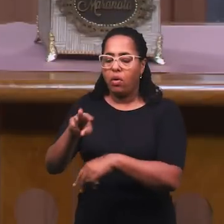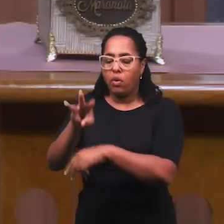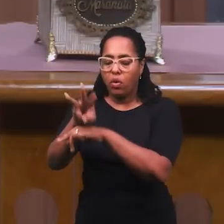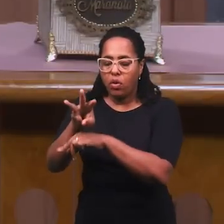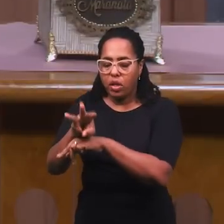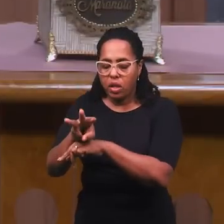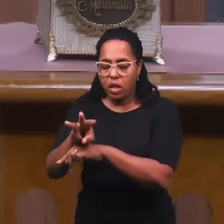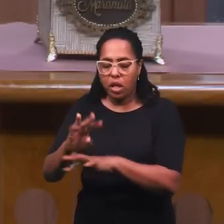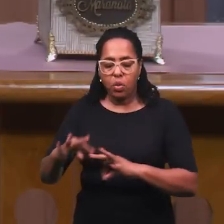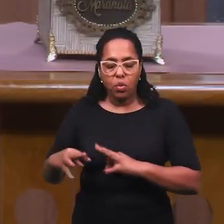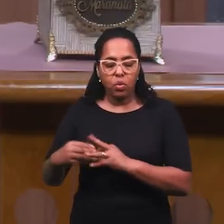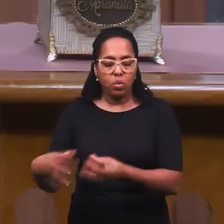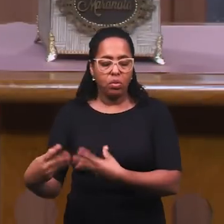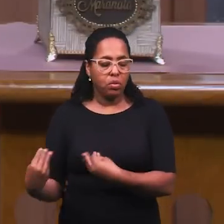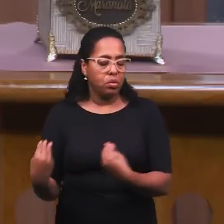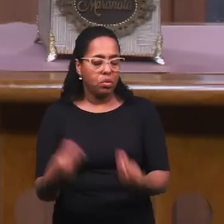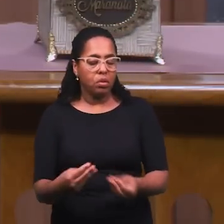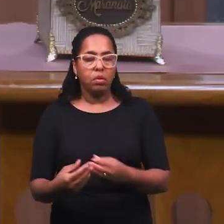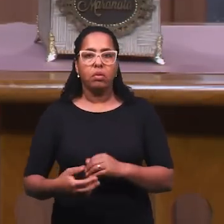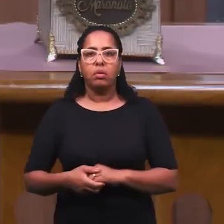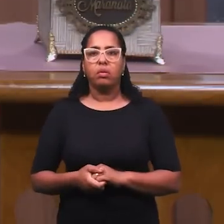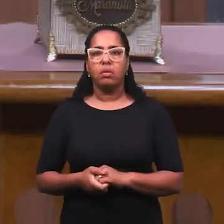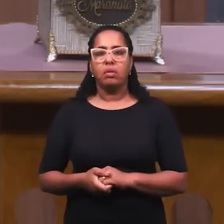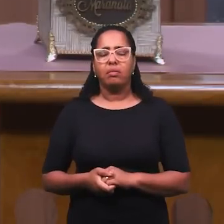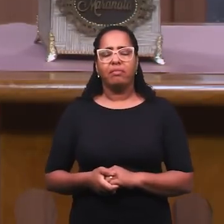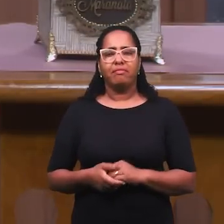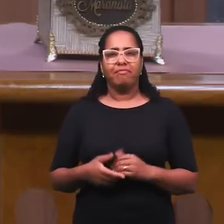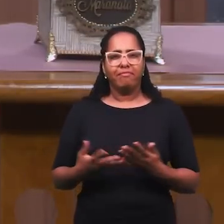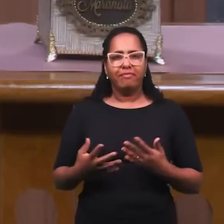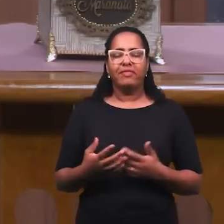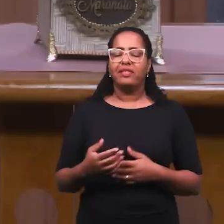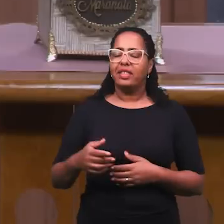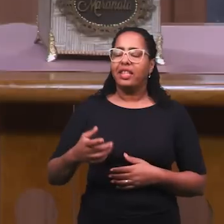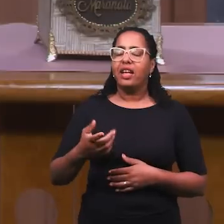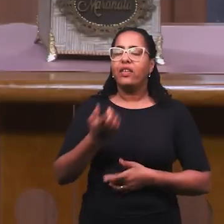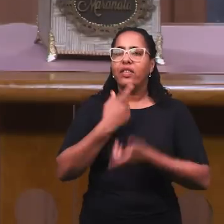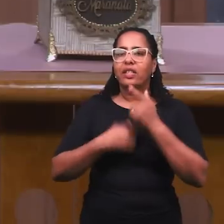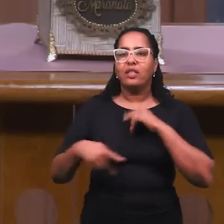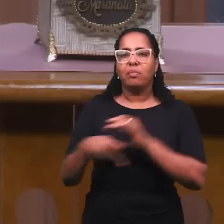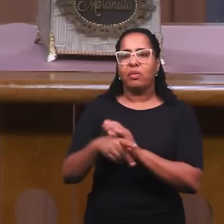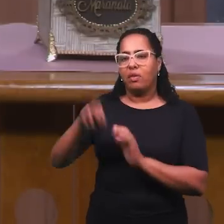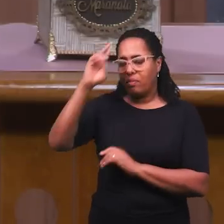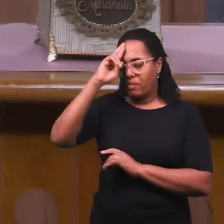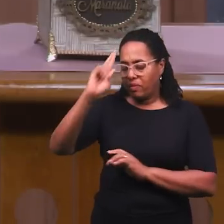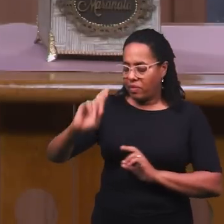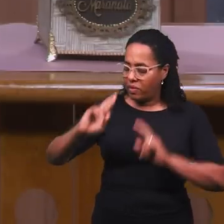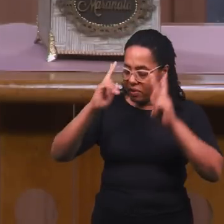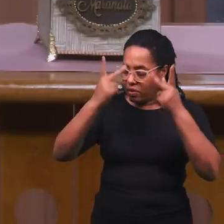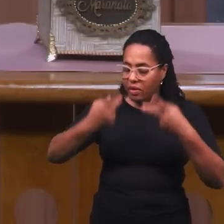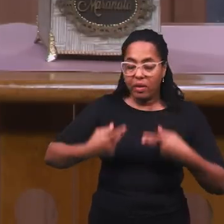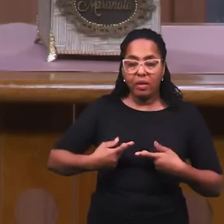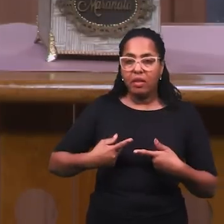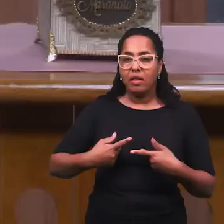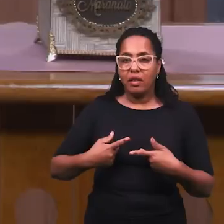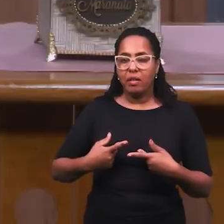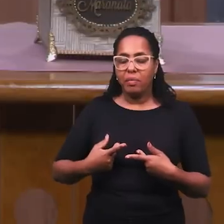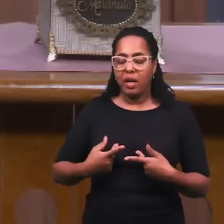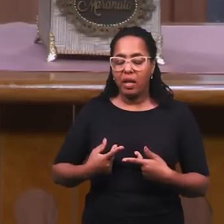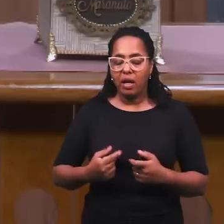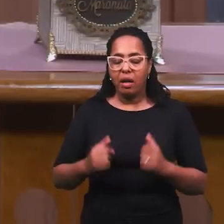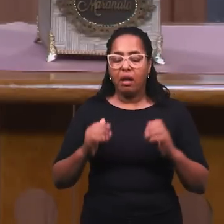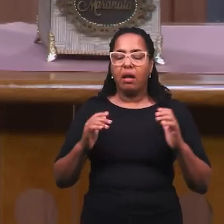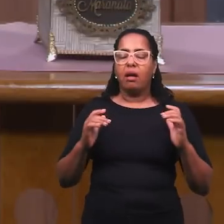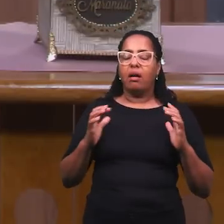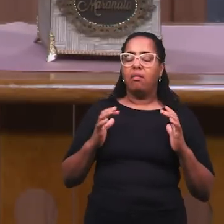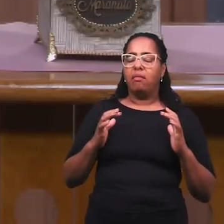de manjares, tudo dou. Irmão, é isso que o Senhor requer do homem nesta hora, que ele